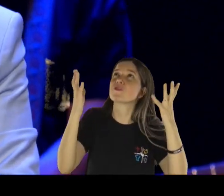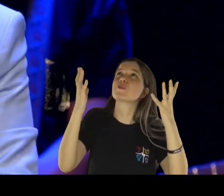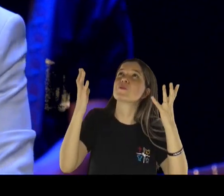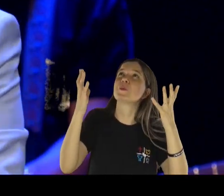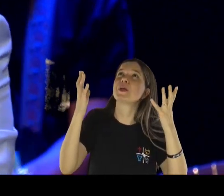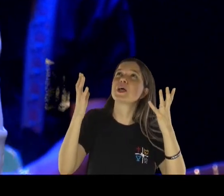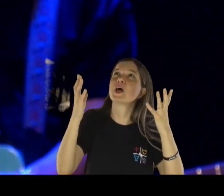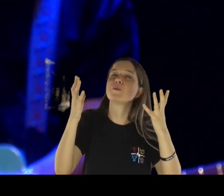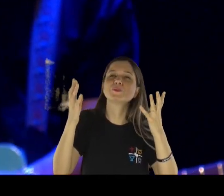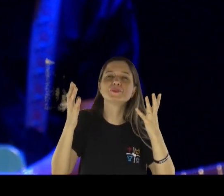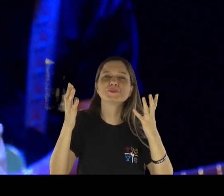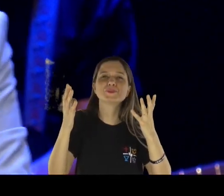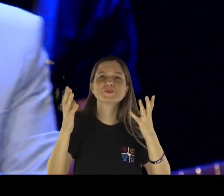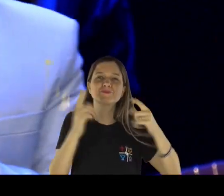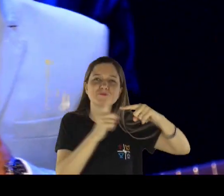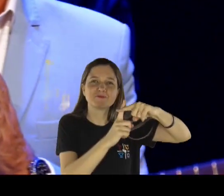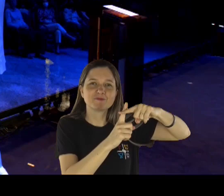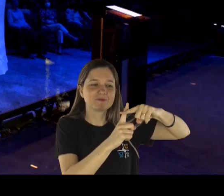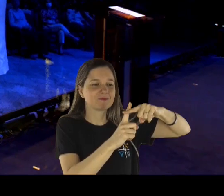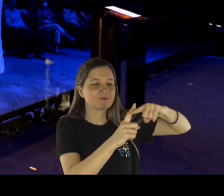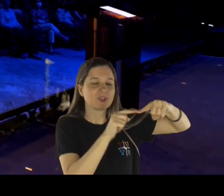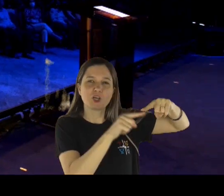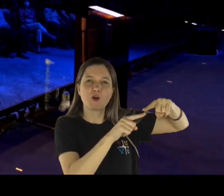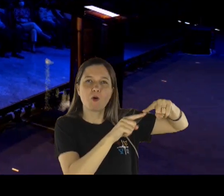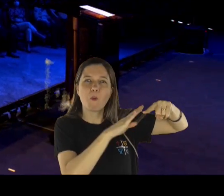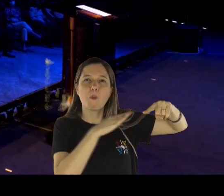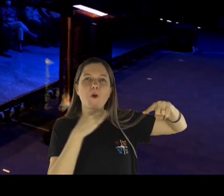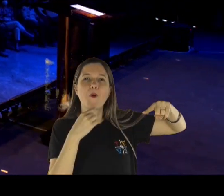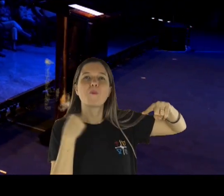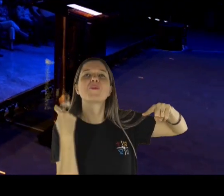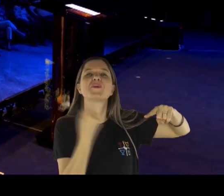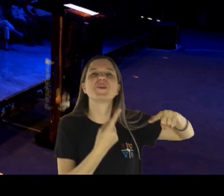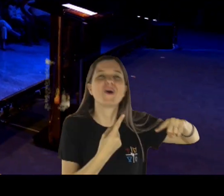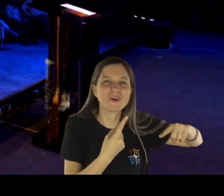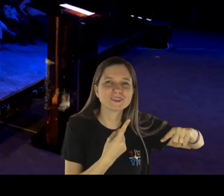fez a maior festa, 3 dias de festa. Ele morreu.